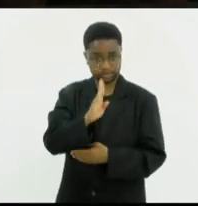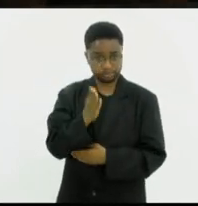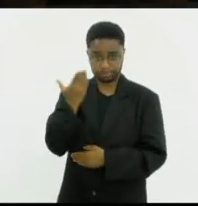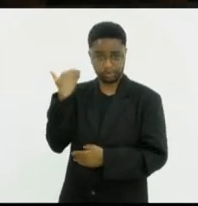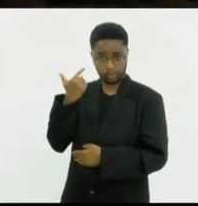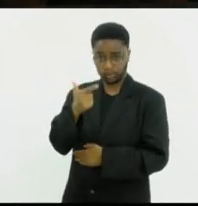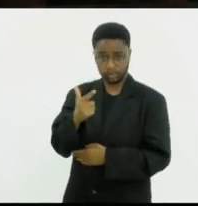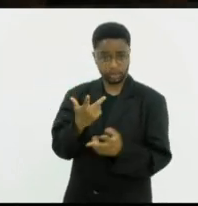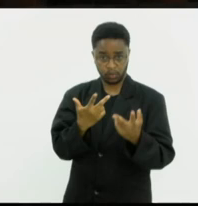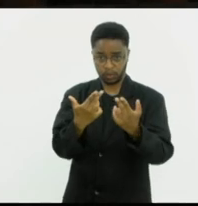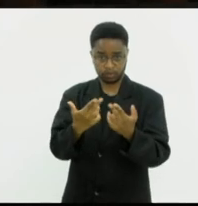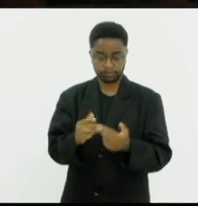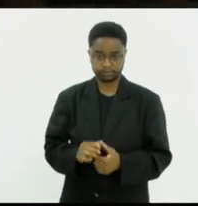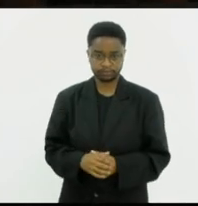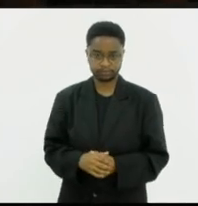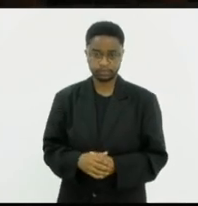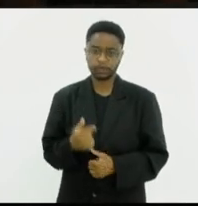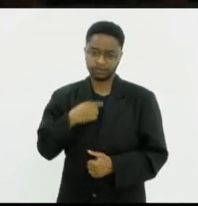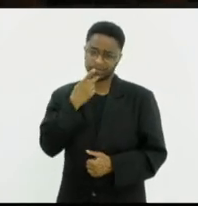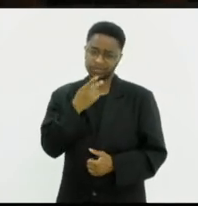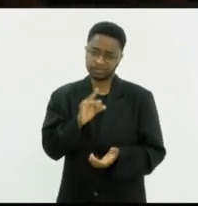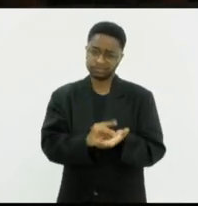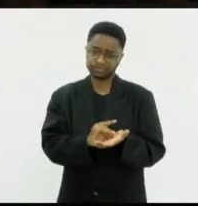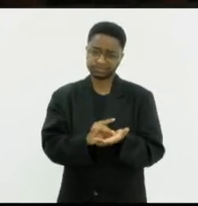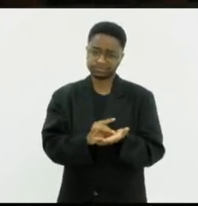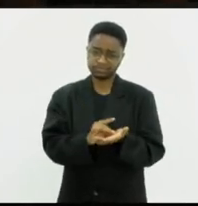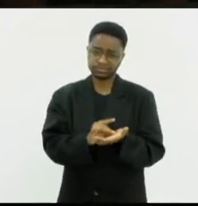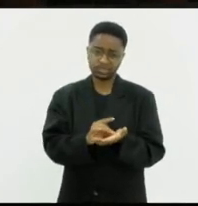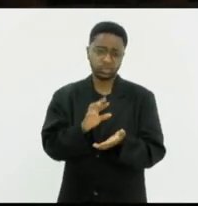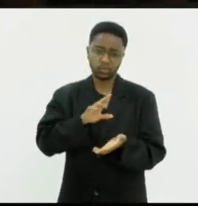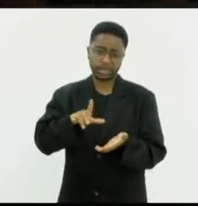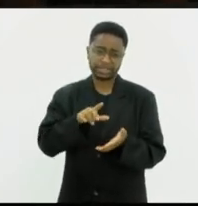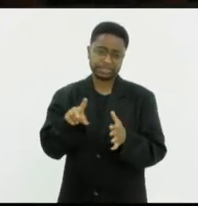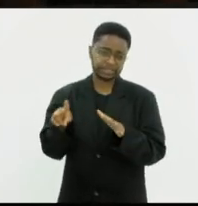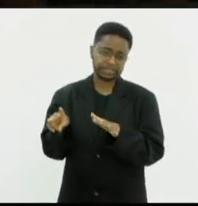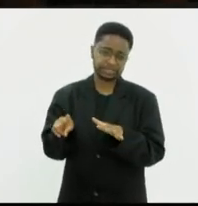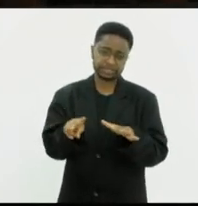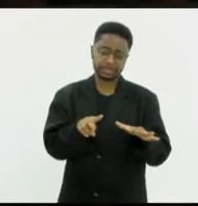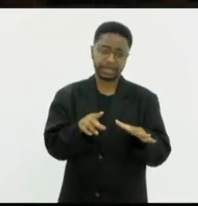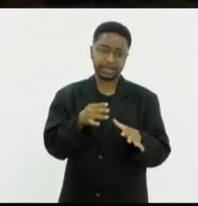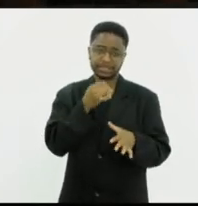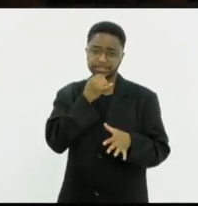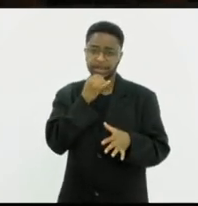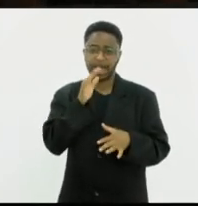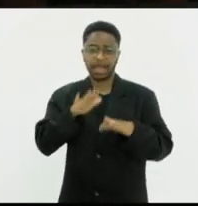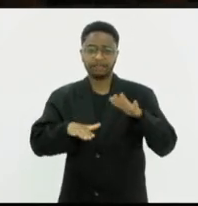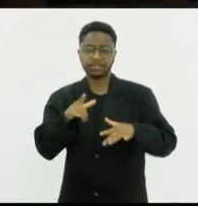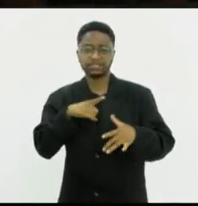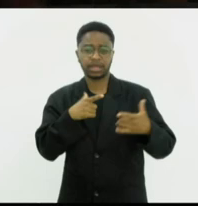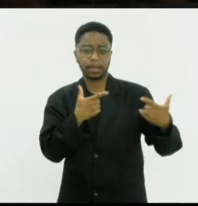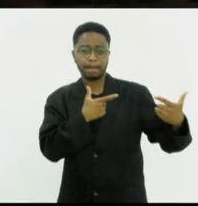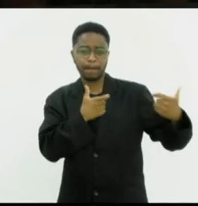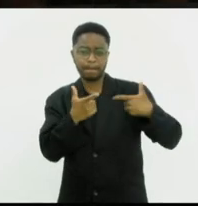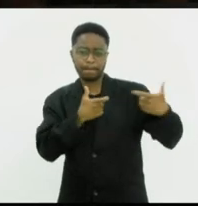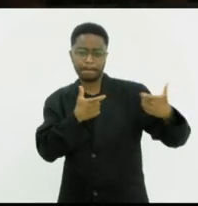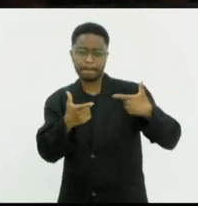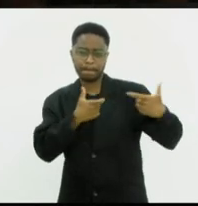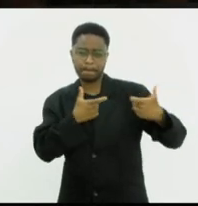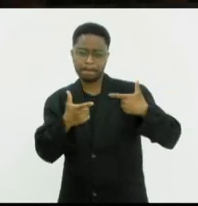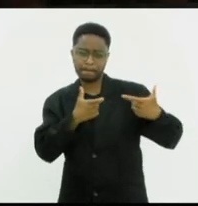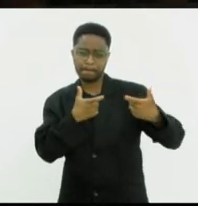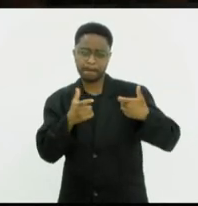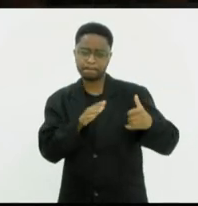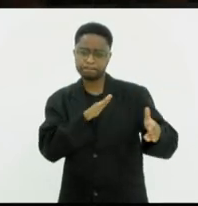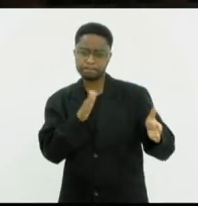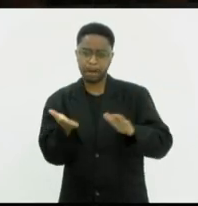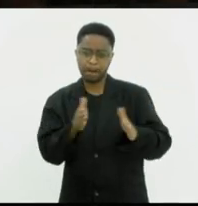E, honestamente, não tem algumas semanas, quando tem muitos tiroteios, muitas